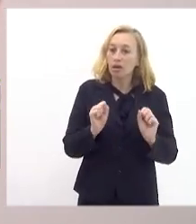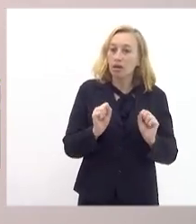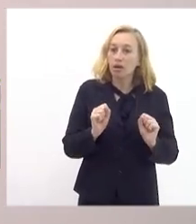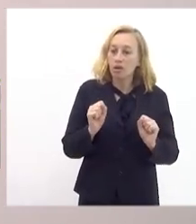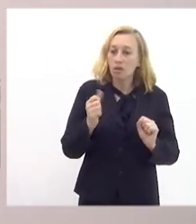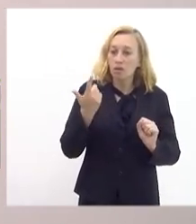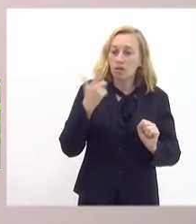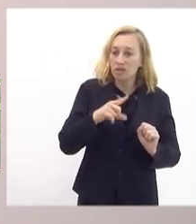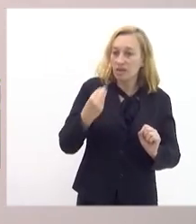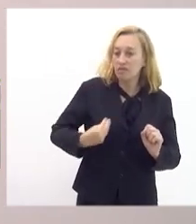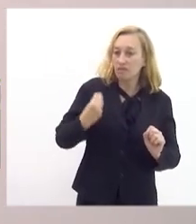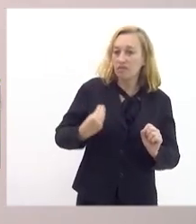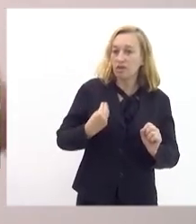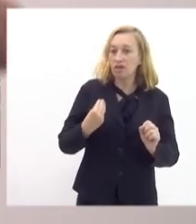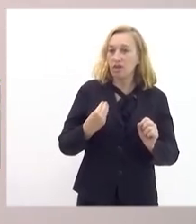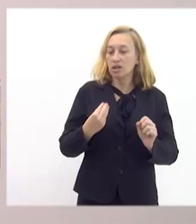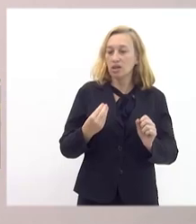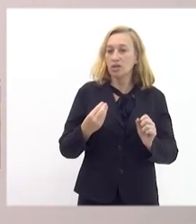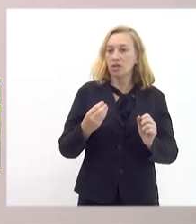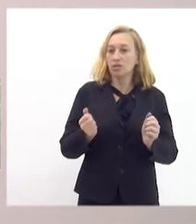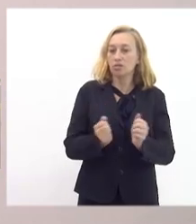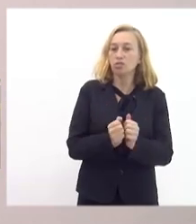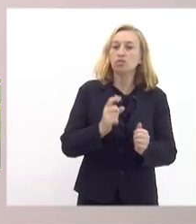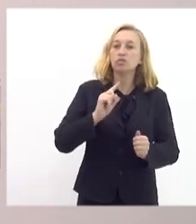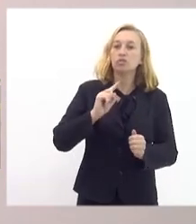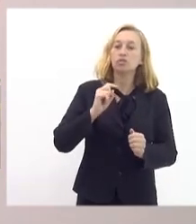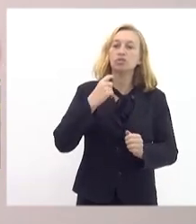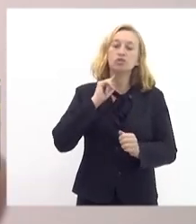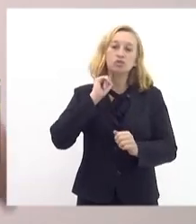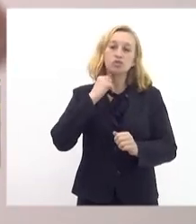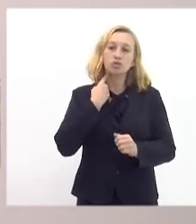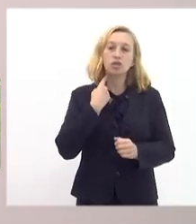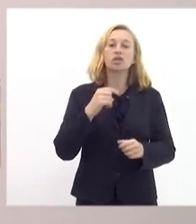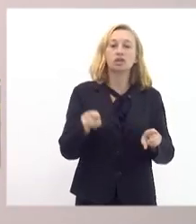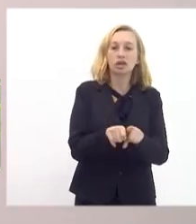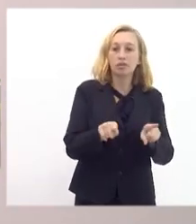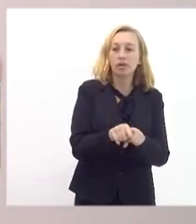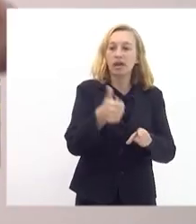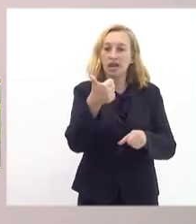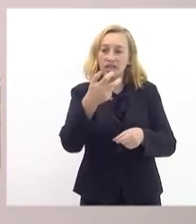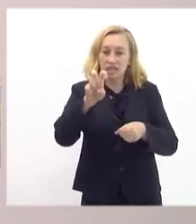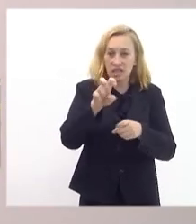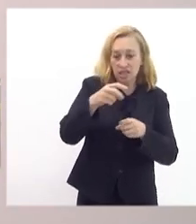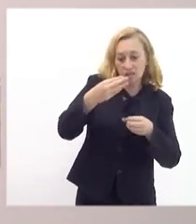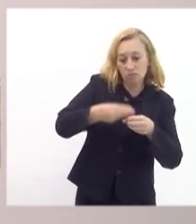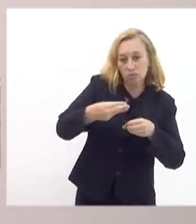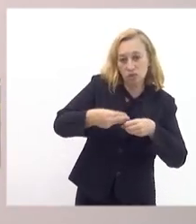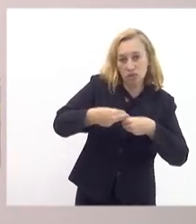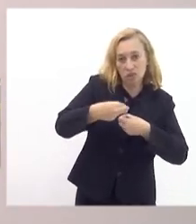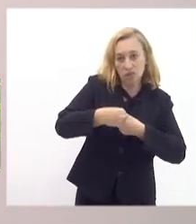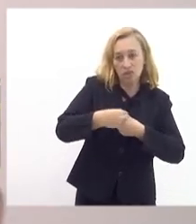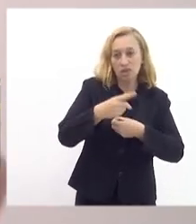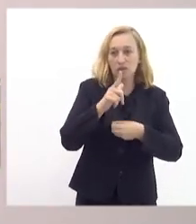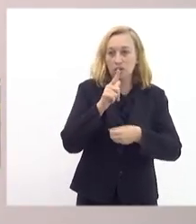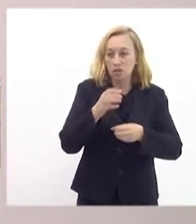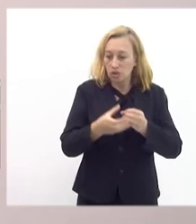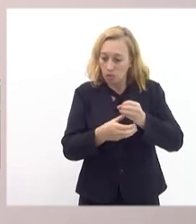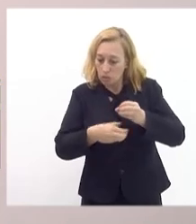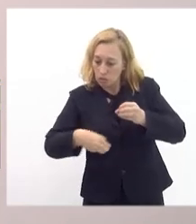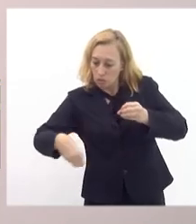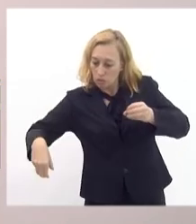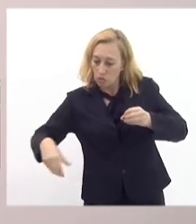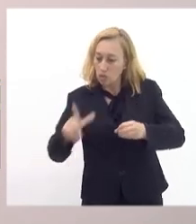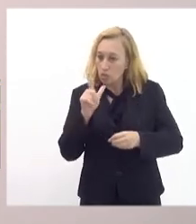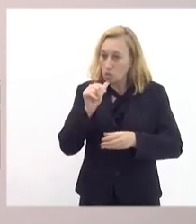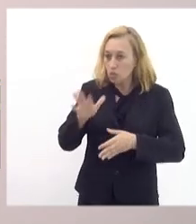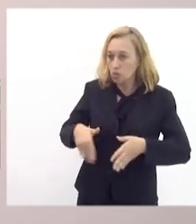esquecer sem esquecer os 15 municípios que deságuam os seus esgotos no Rio